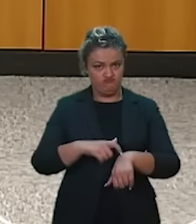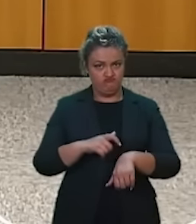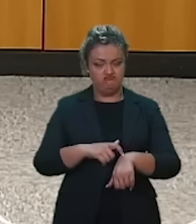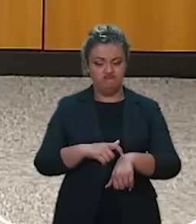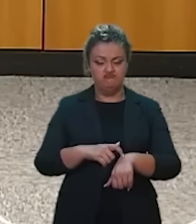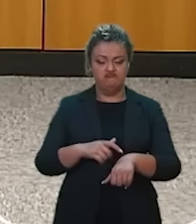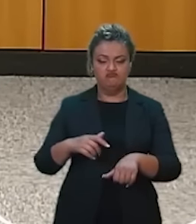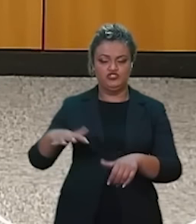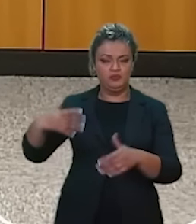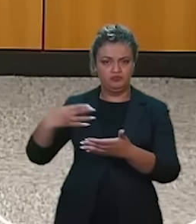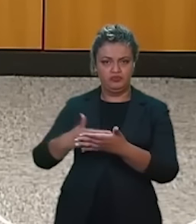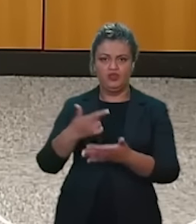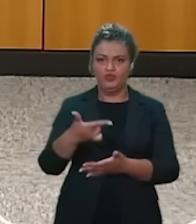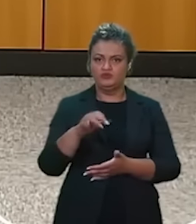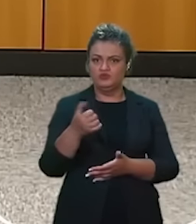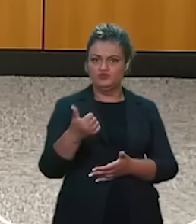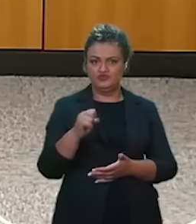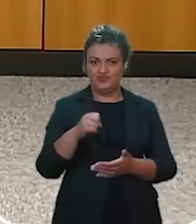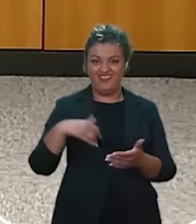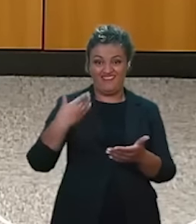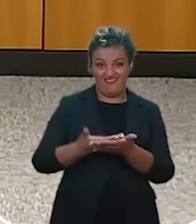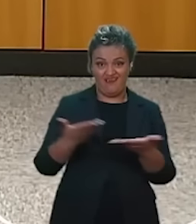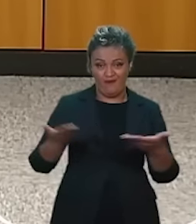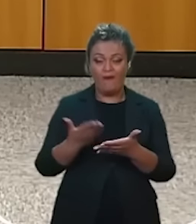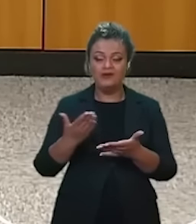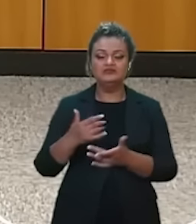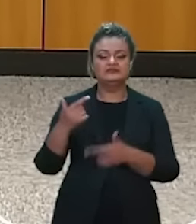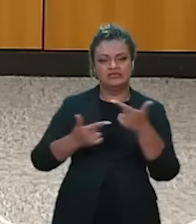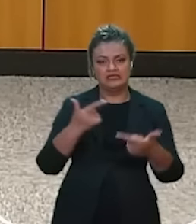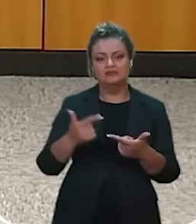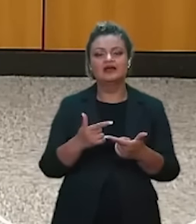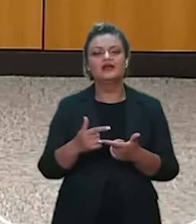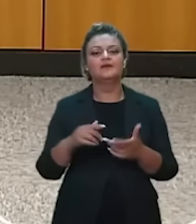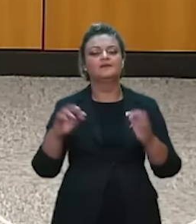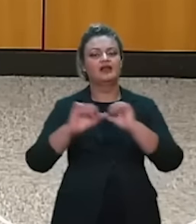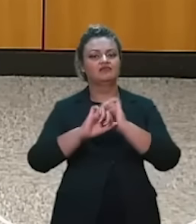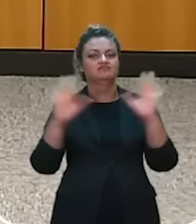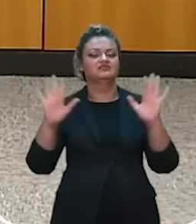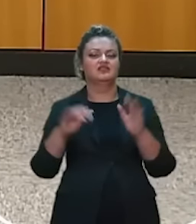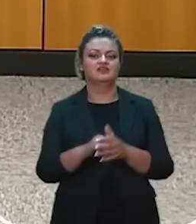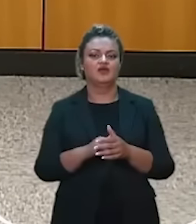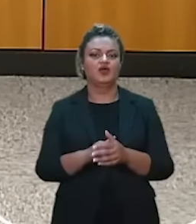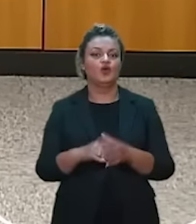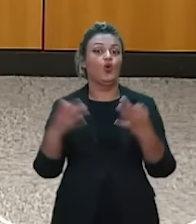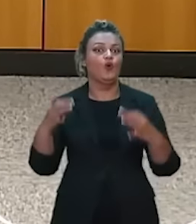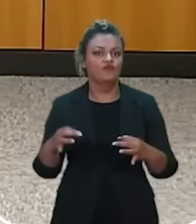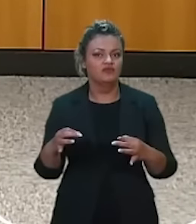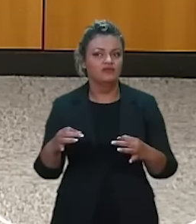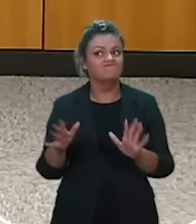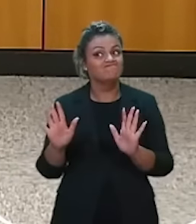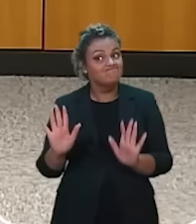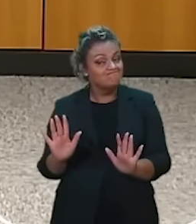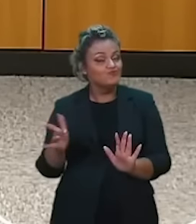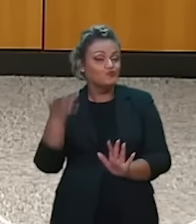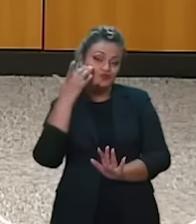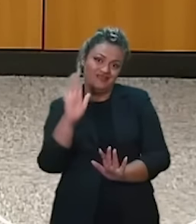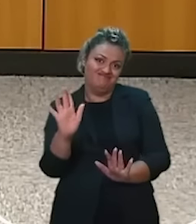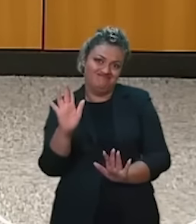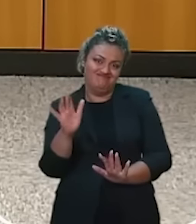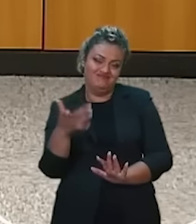atos decisivos para o esclarecimento do caso eu não posso confirmar o que eu não sei então eu não posso